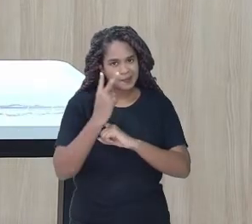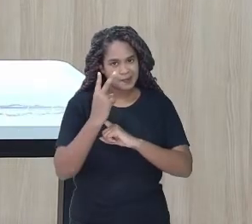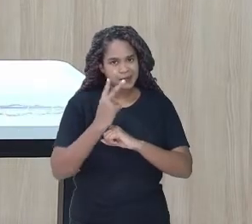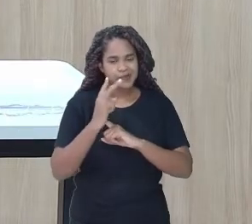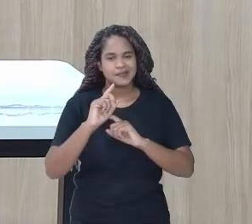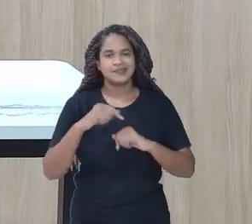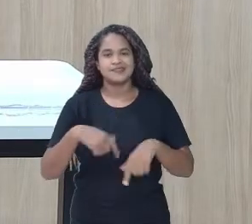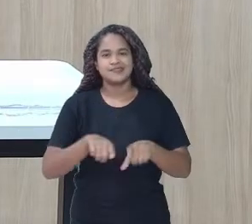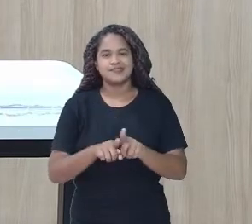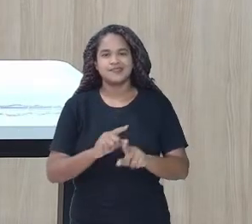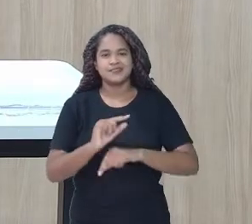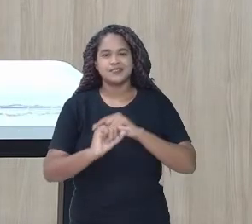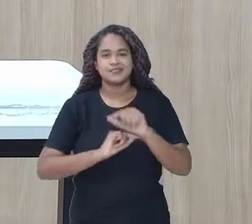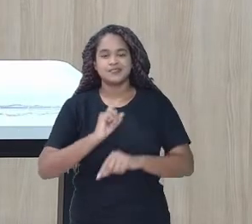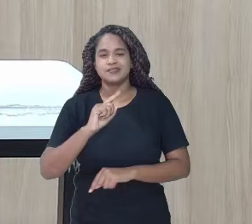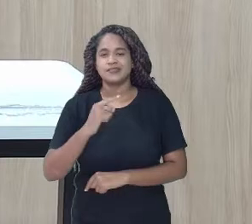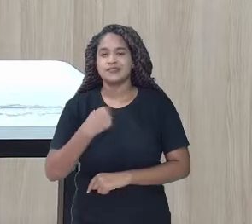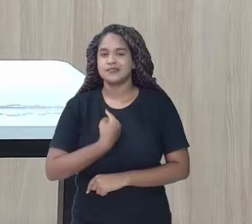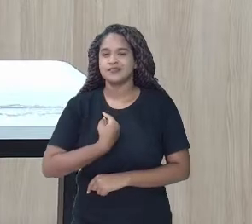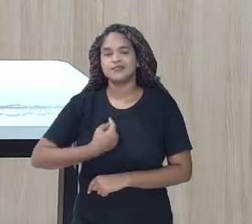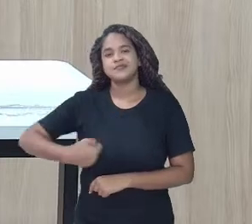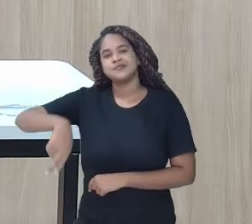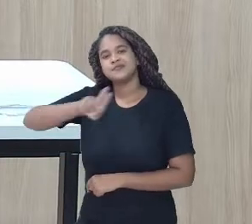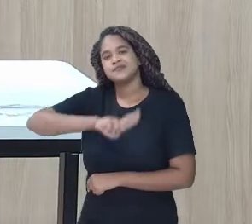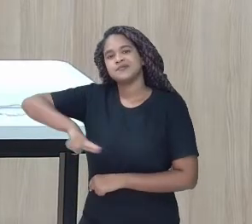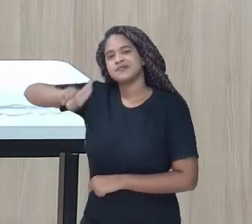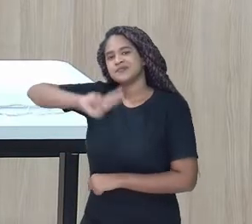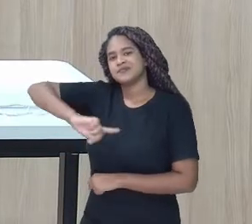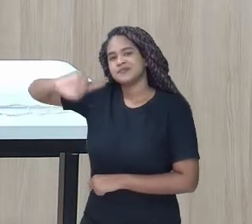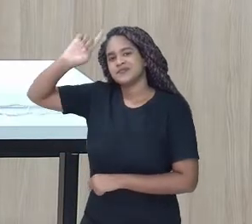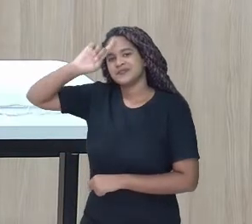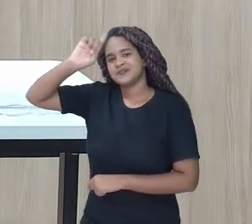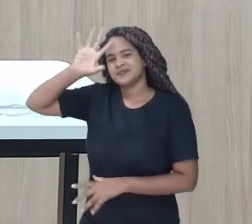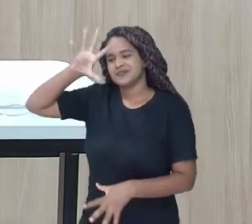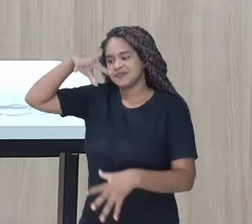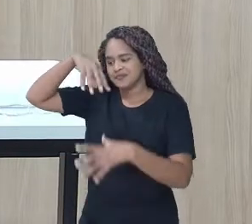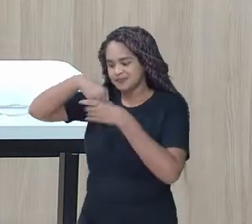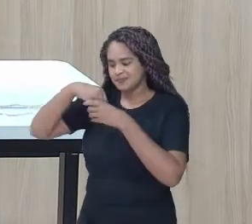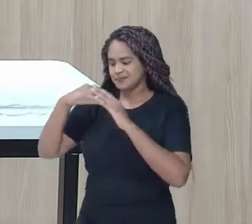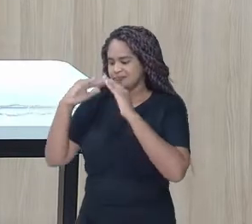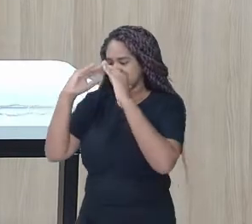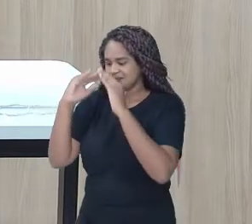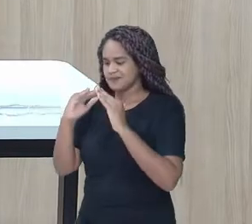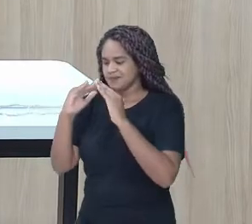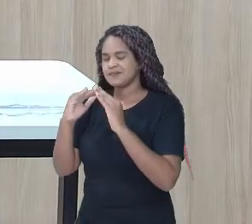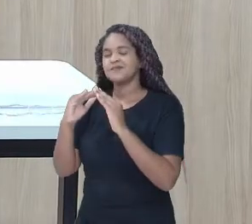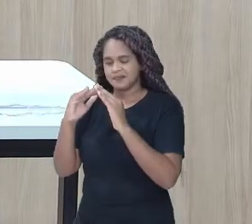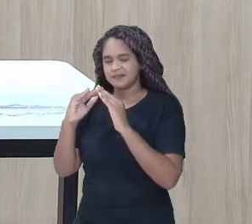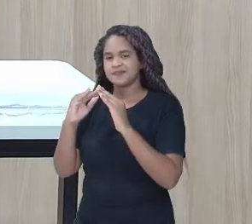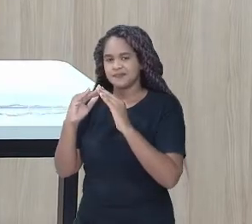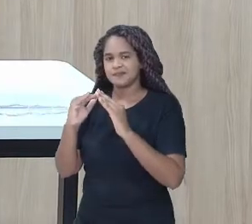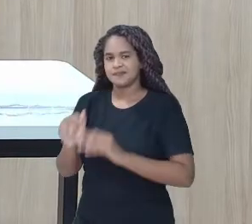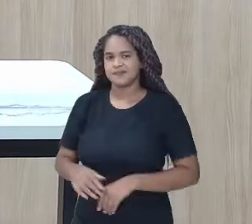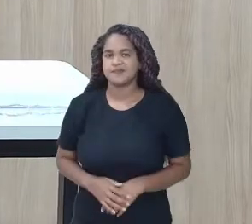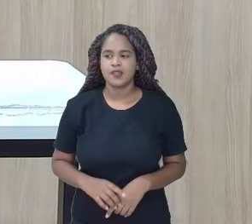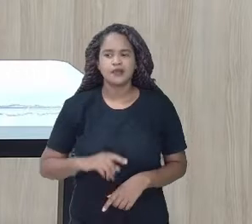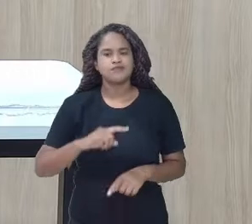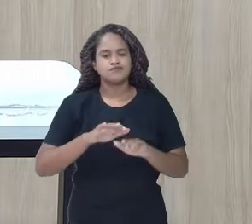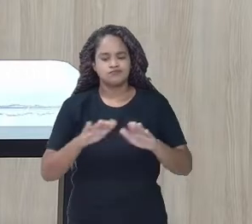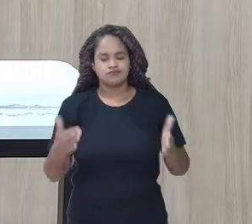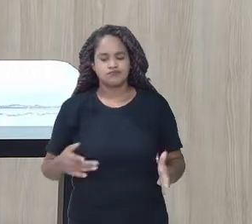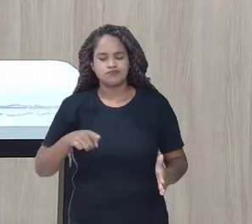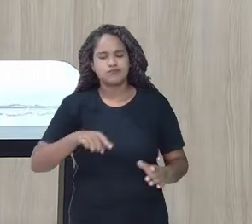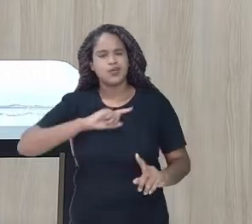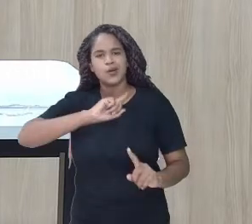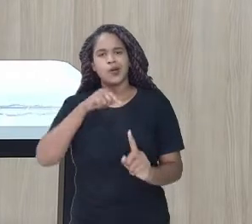que utilizamos diariamente nas nossas residências para podermos entender como é que funciona esse circuito